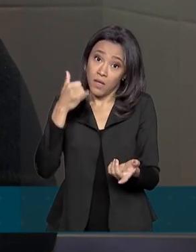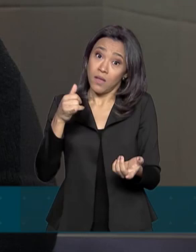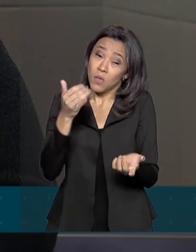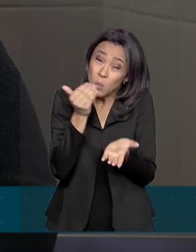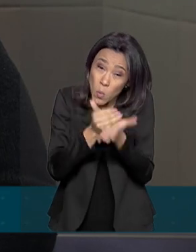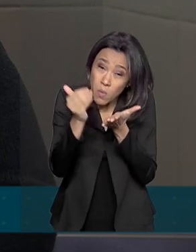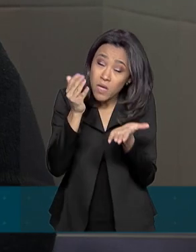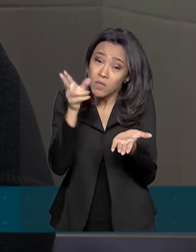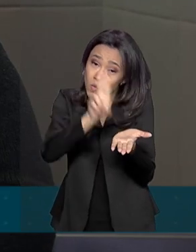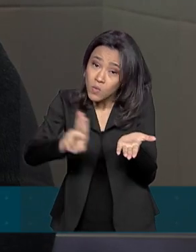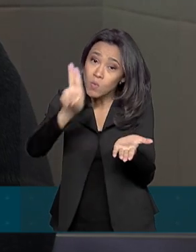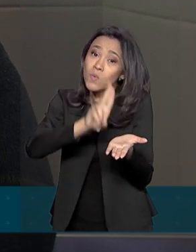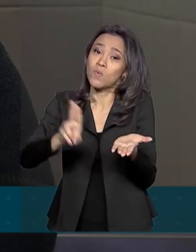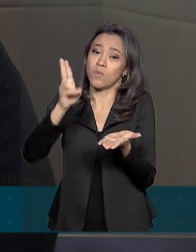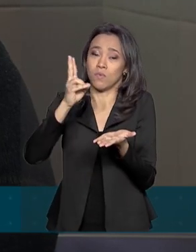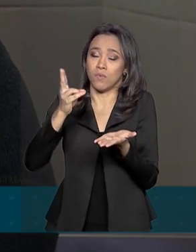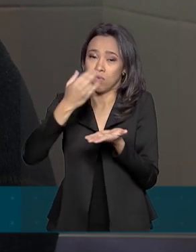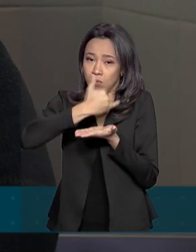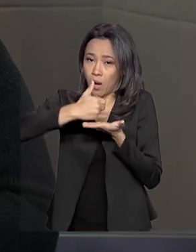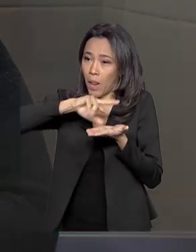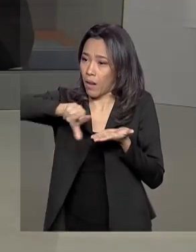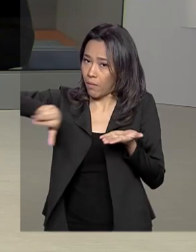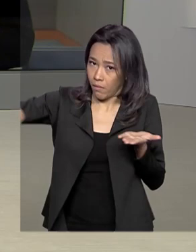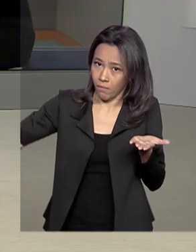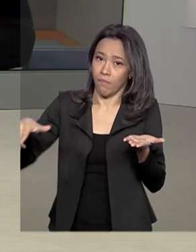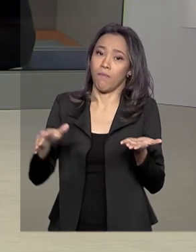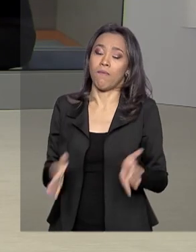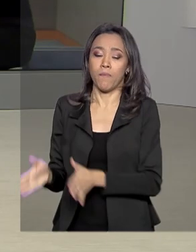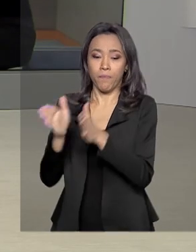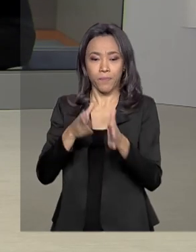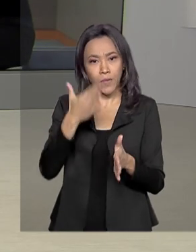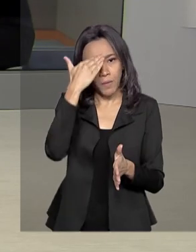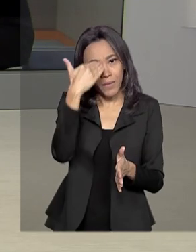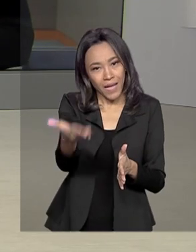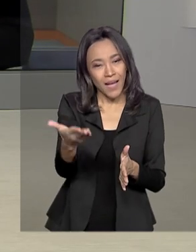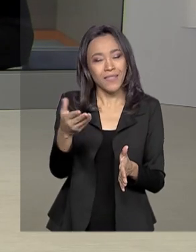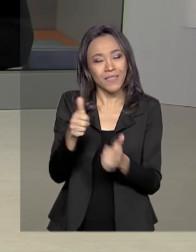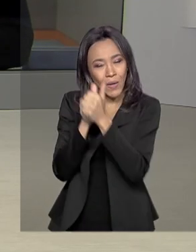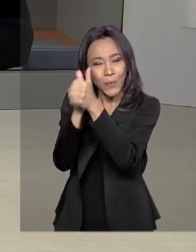início ao uso dessas drogas. Ana? Obrigada, Márcia, que continua acompanhando tudo aí pra gente.